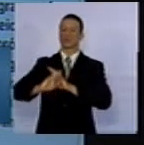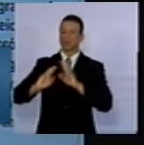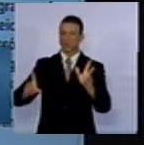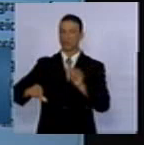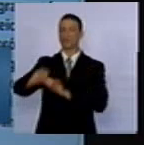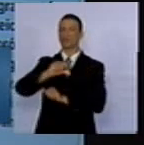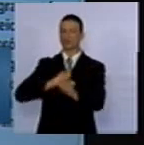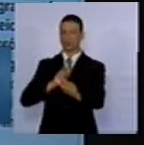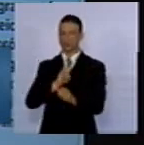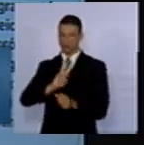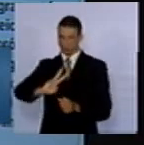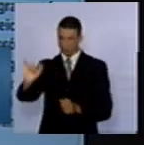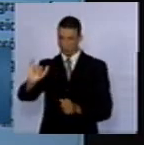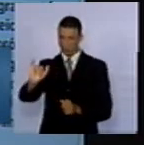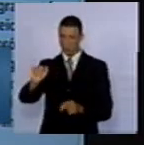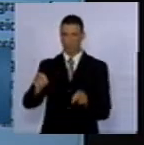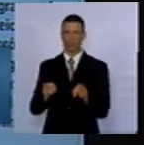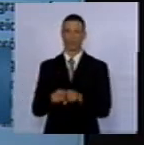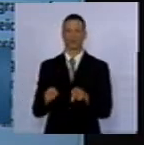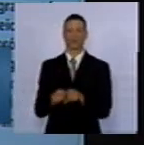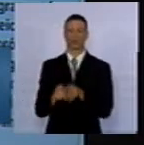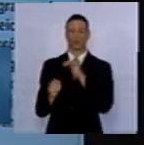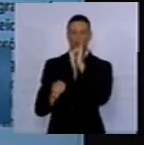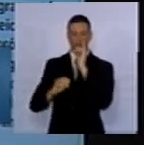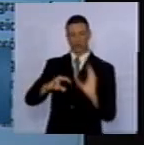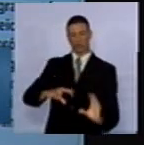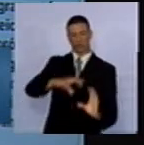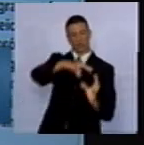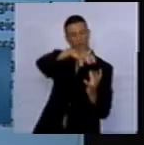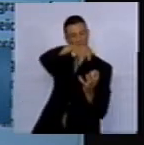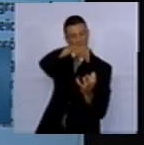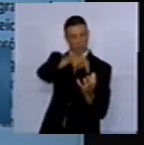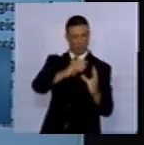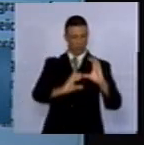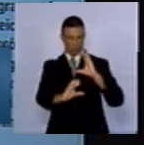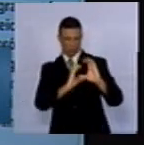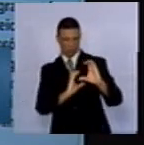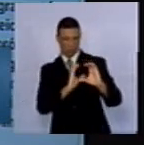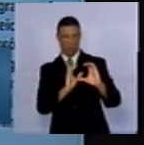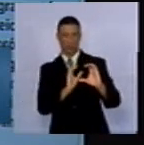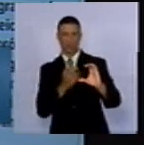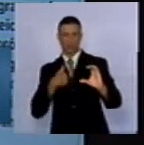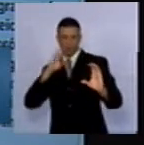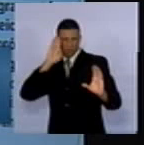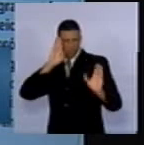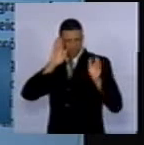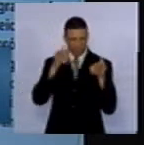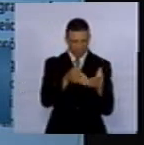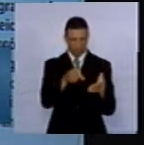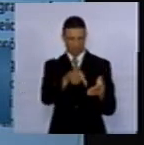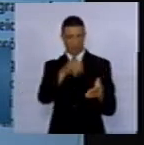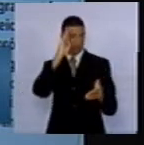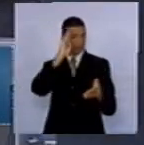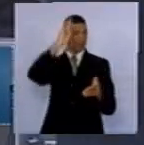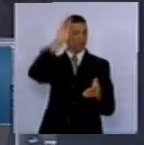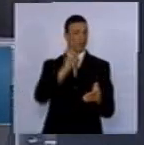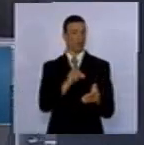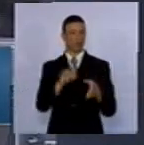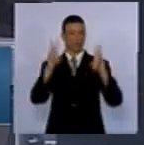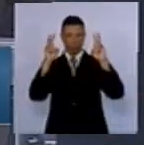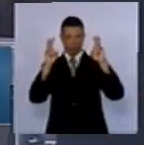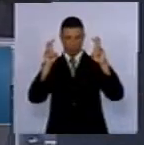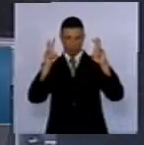a formação de grandes conglomerados de comunicação que era o ponto Central onde eu queria chegar formação de grande